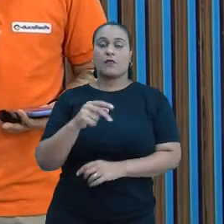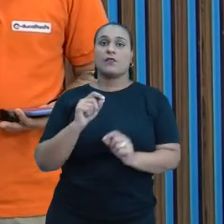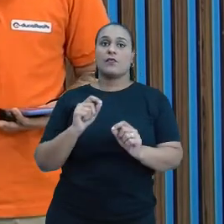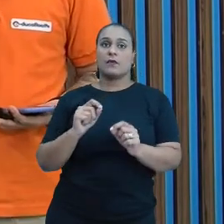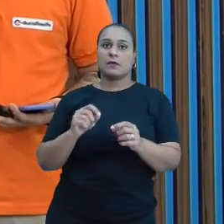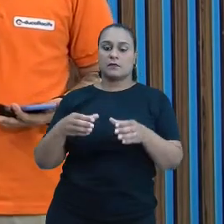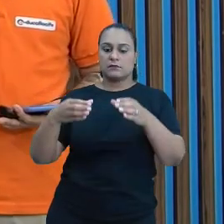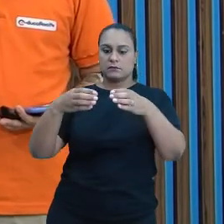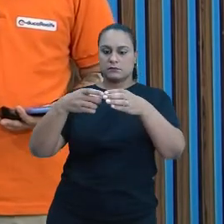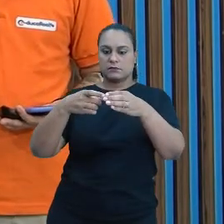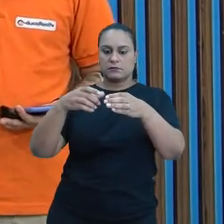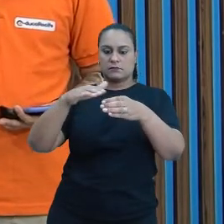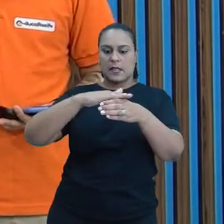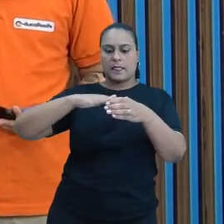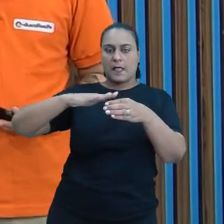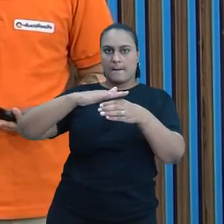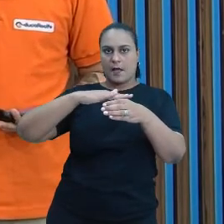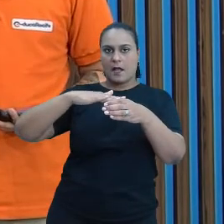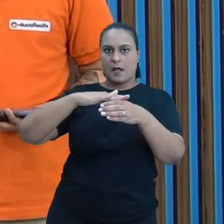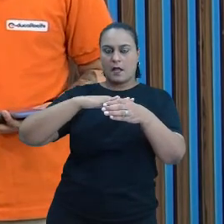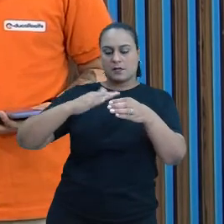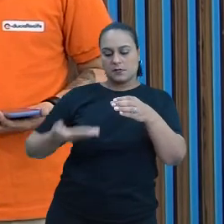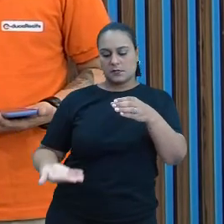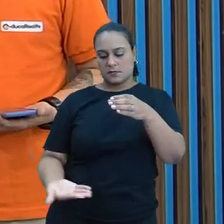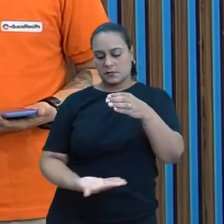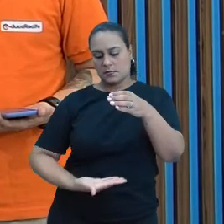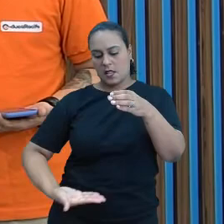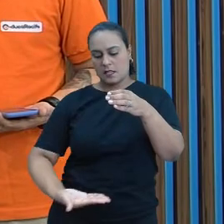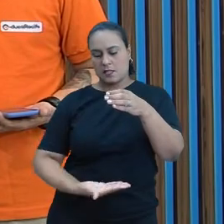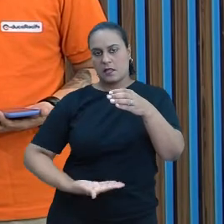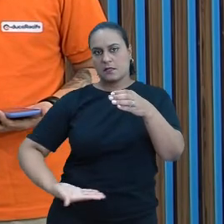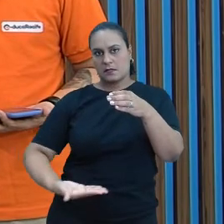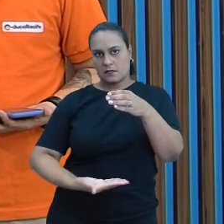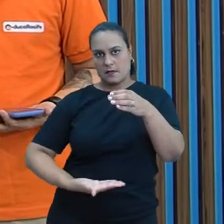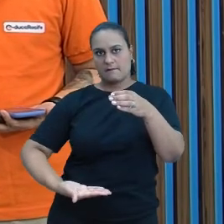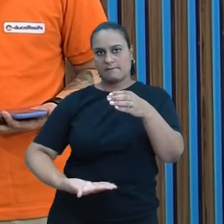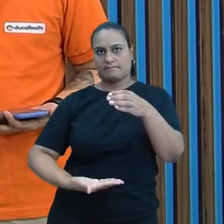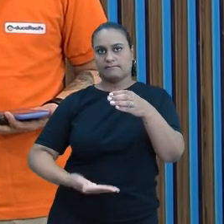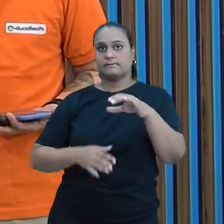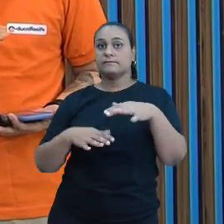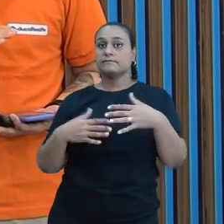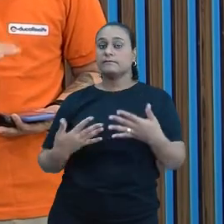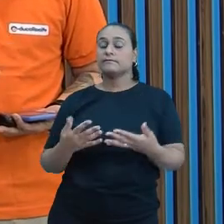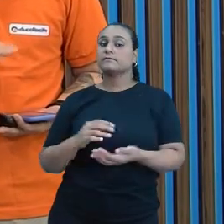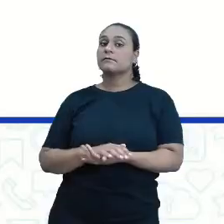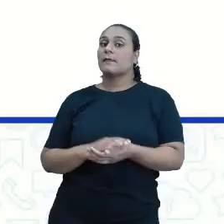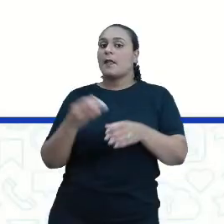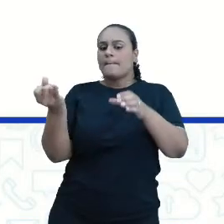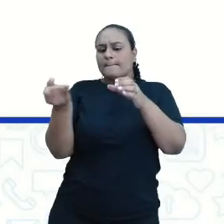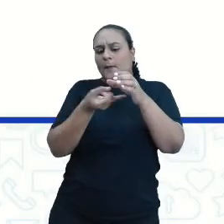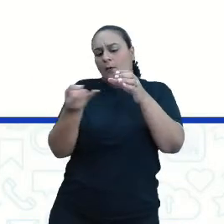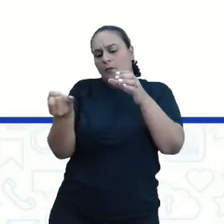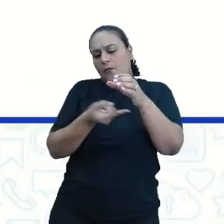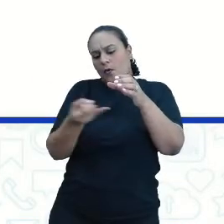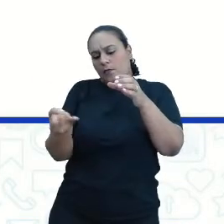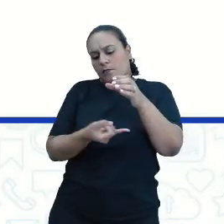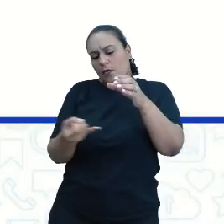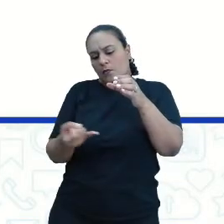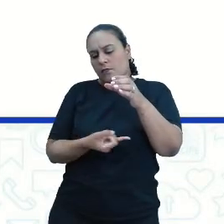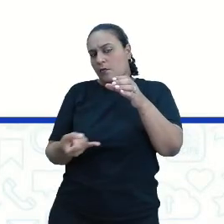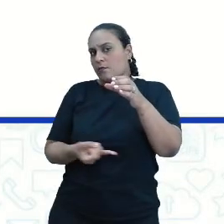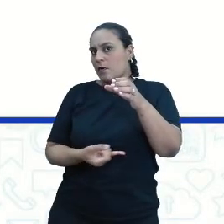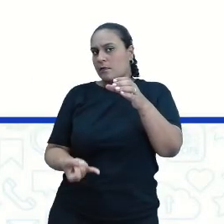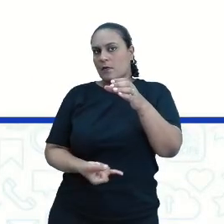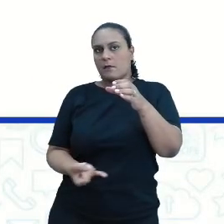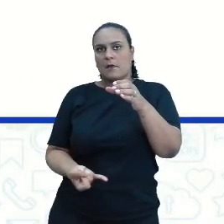na base quanto na tampa. Só que como eu estou falando de fatiamento, você vai observar que é a mesma figura, o mesmo